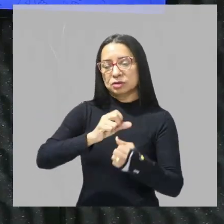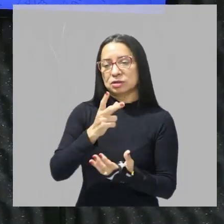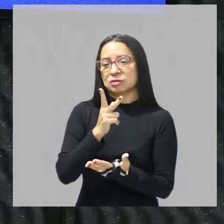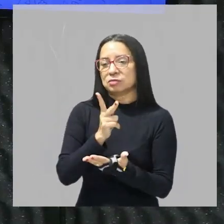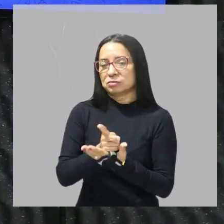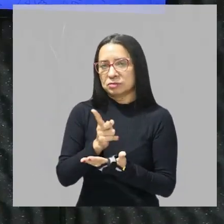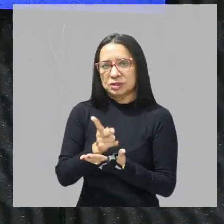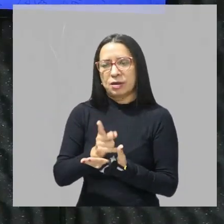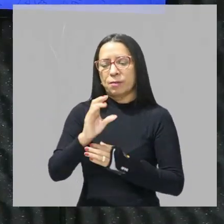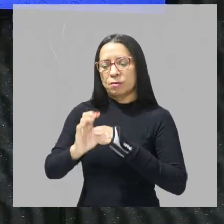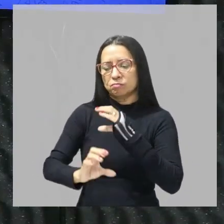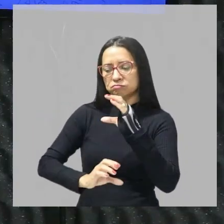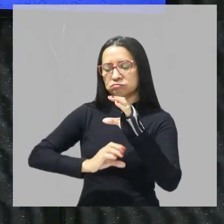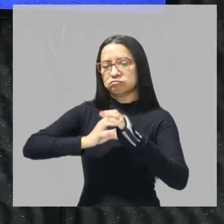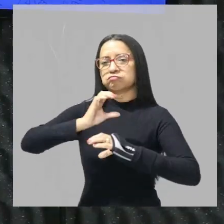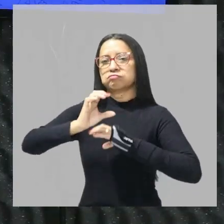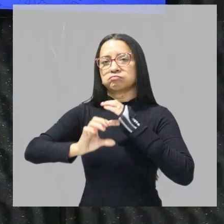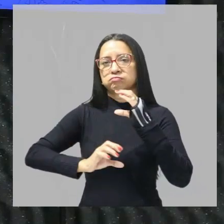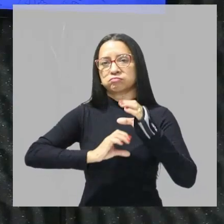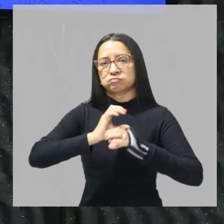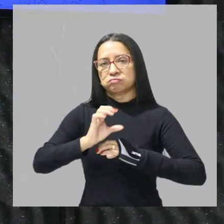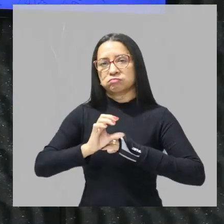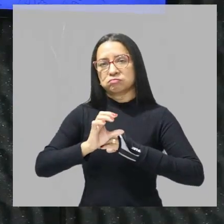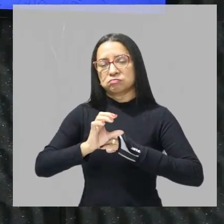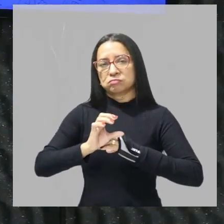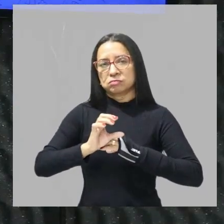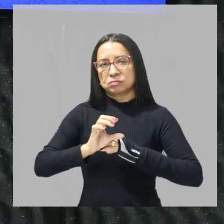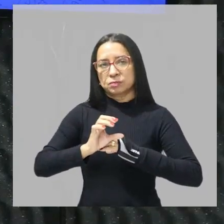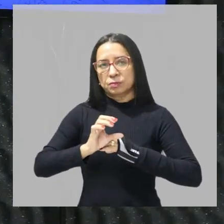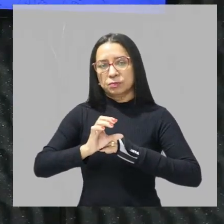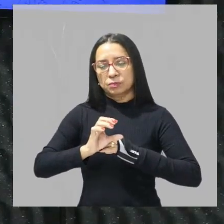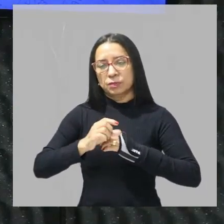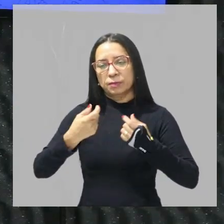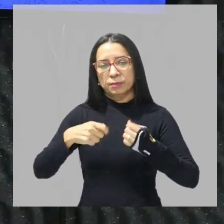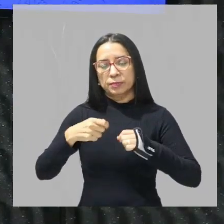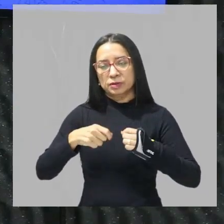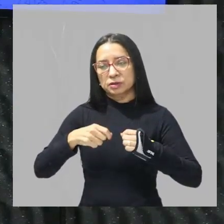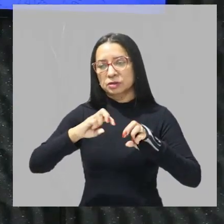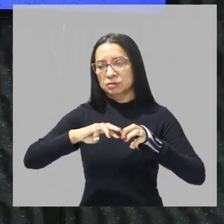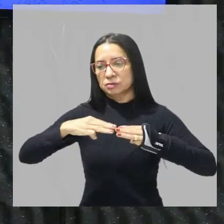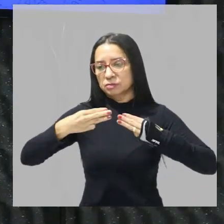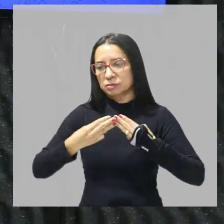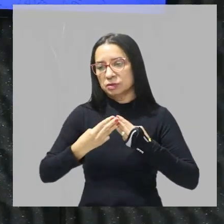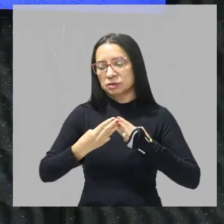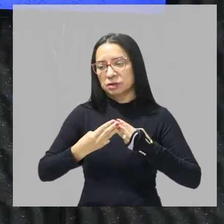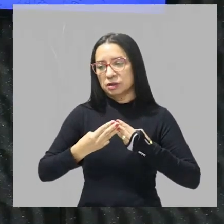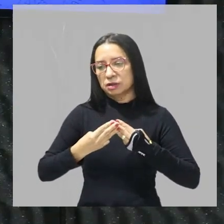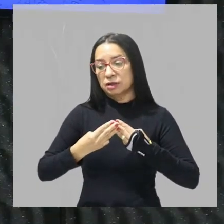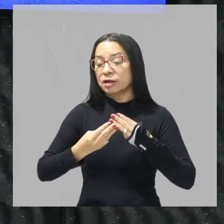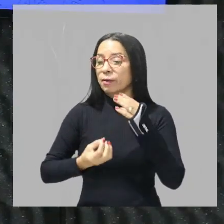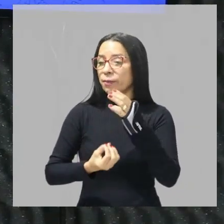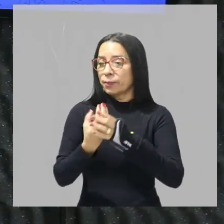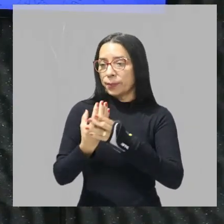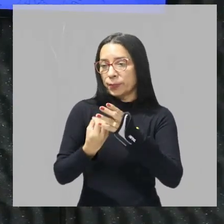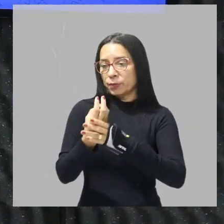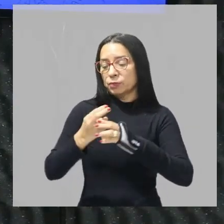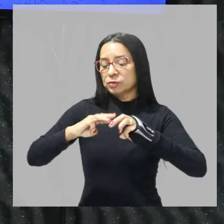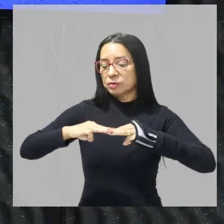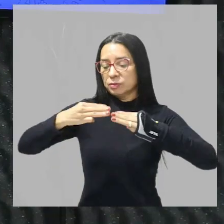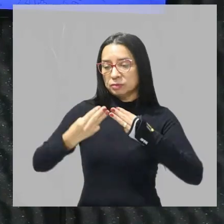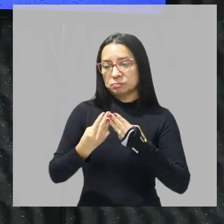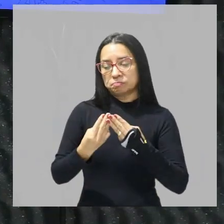da matéria inorgânica. Os produtores precisam de matéria inorgânica para produzir o quê? A matéria orgânica. E